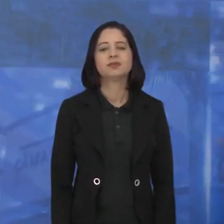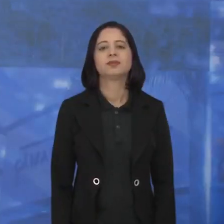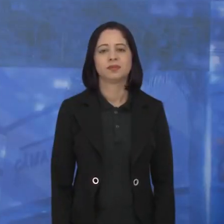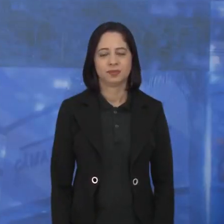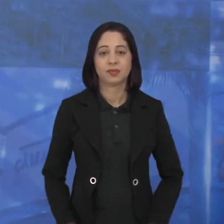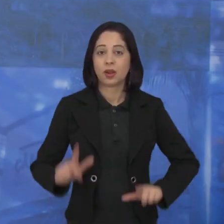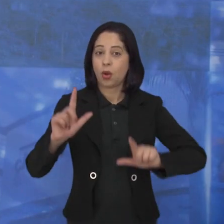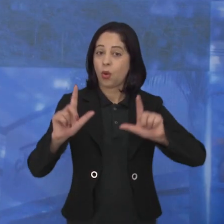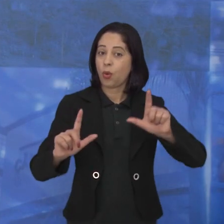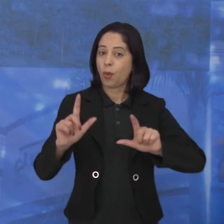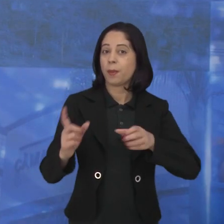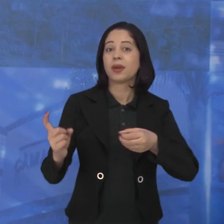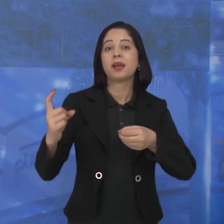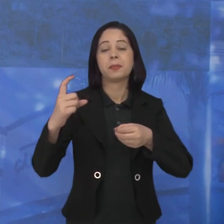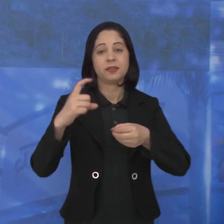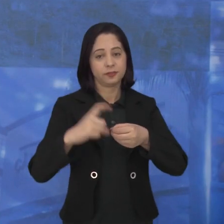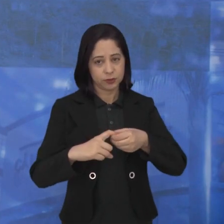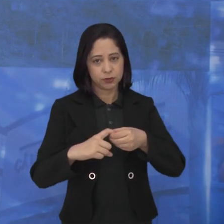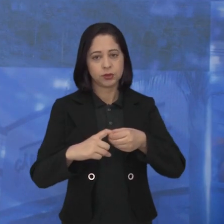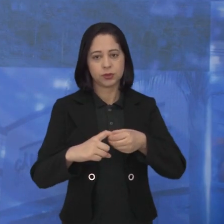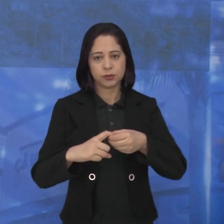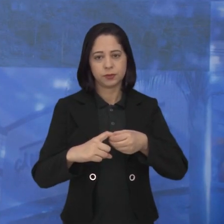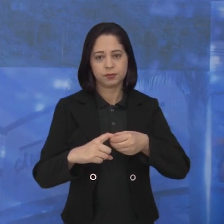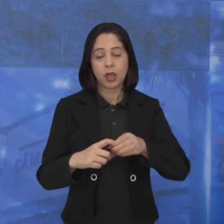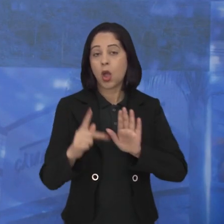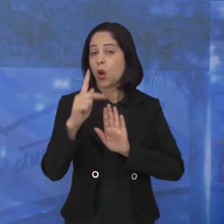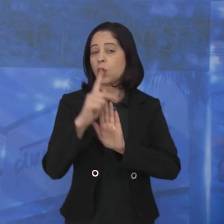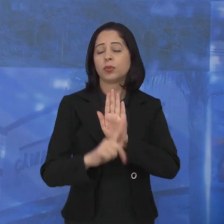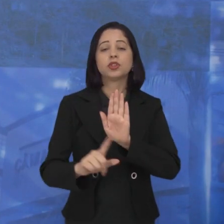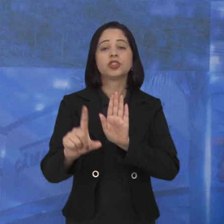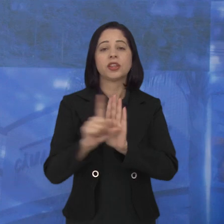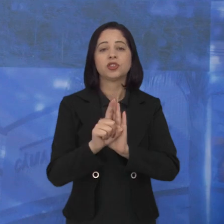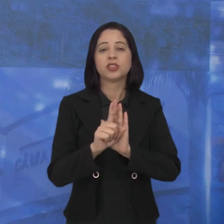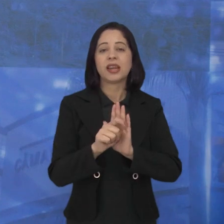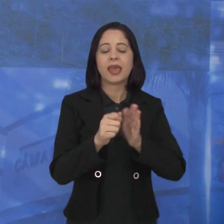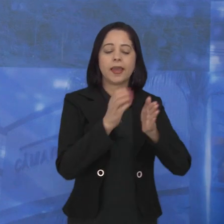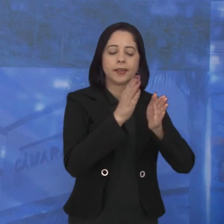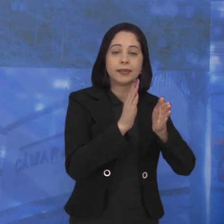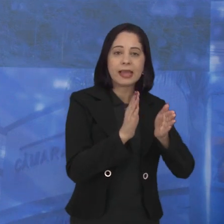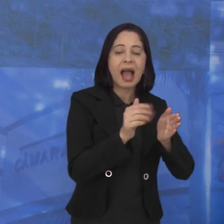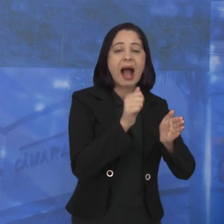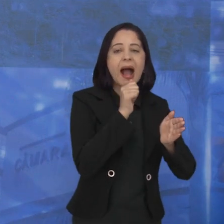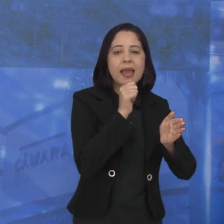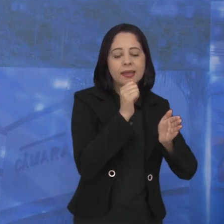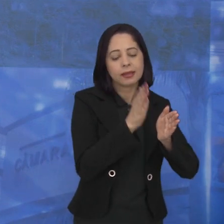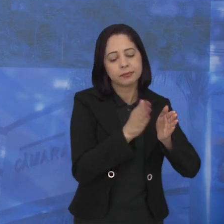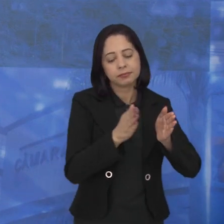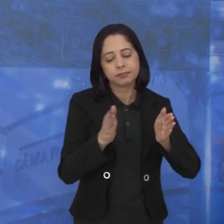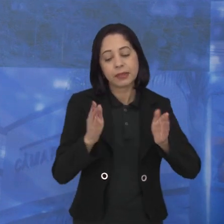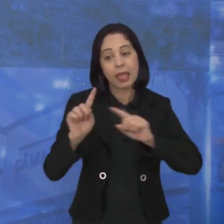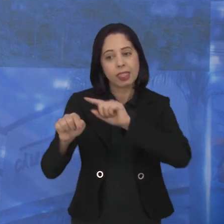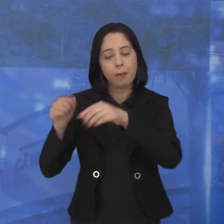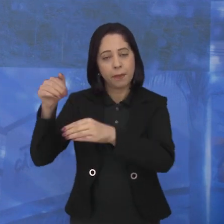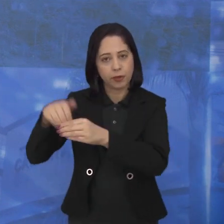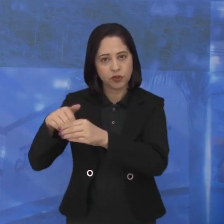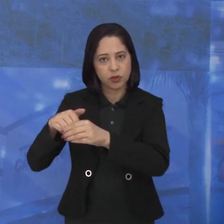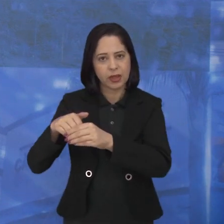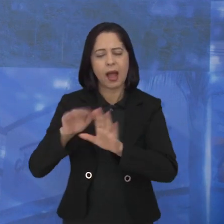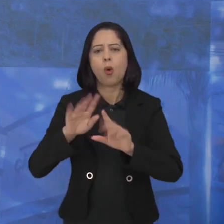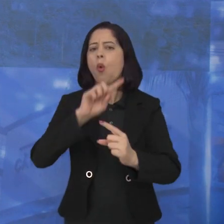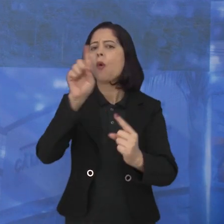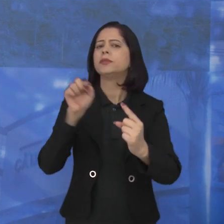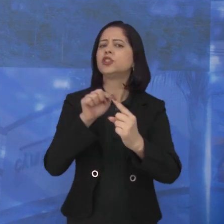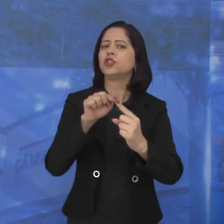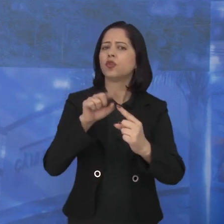Estamos de volta com o Ação Parlamentar. E um projeto de lei que tramita na Câmara propõe a criação de uma linha telefônica